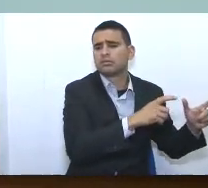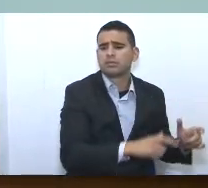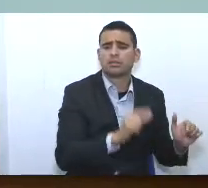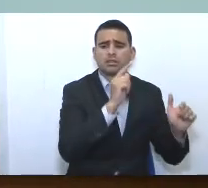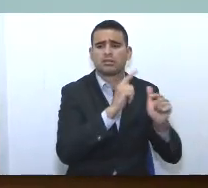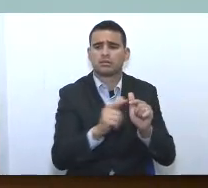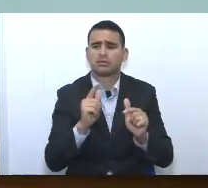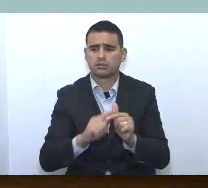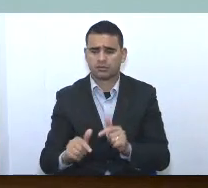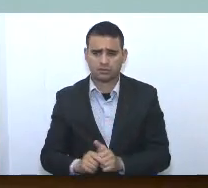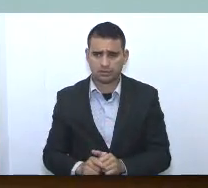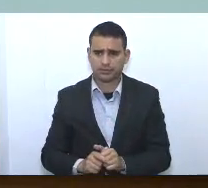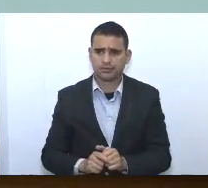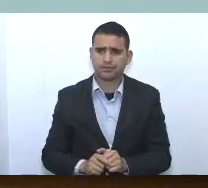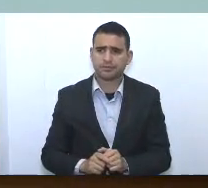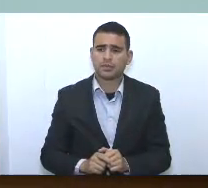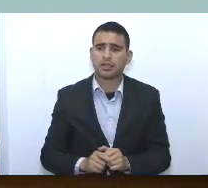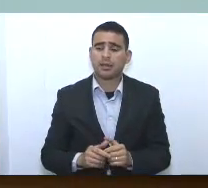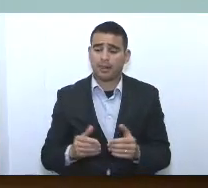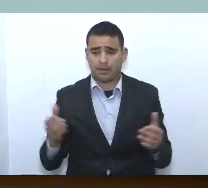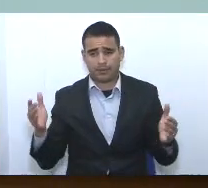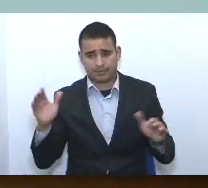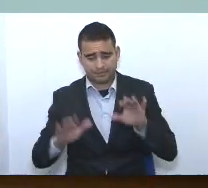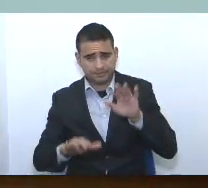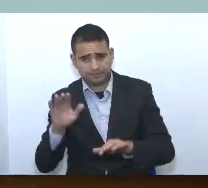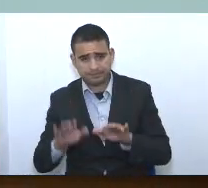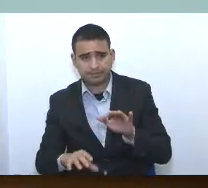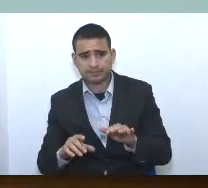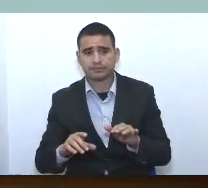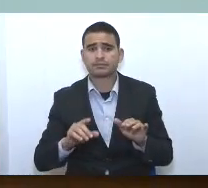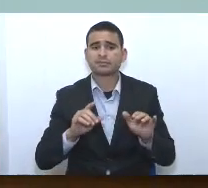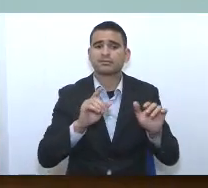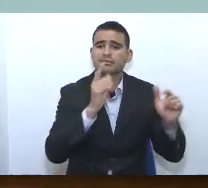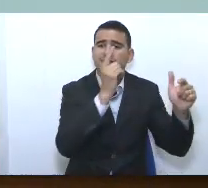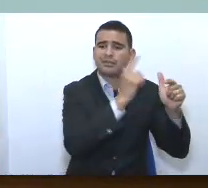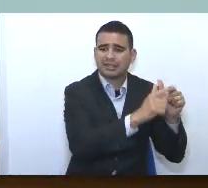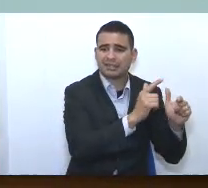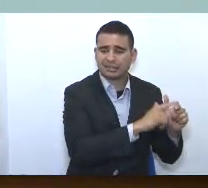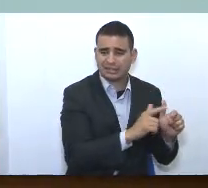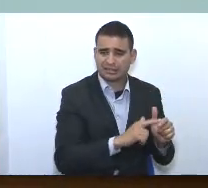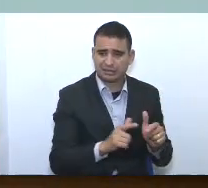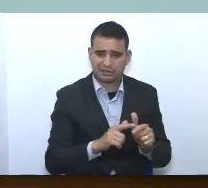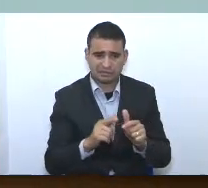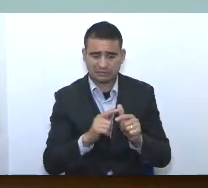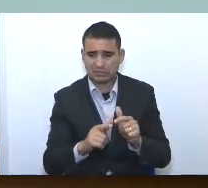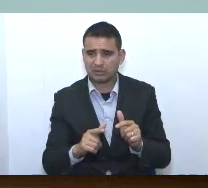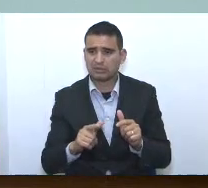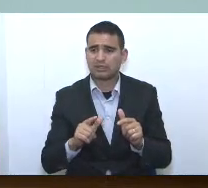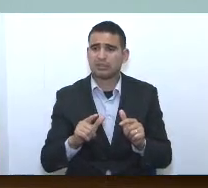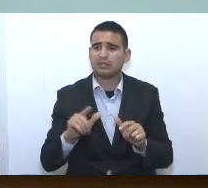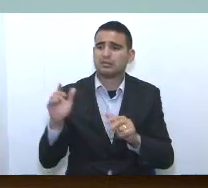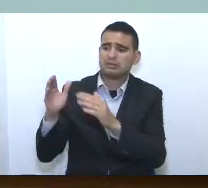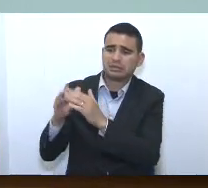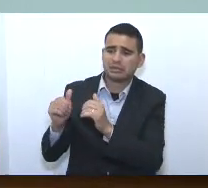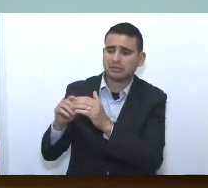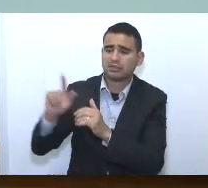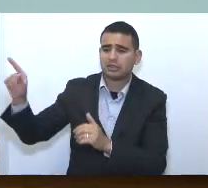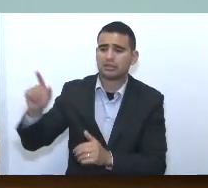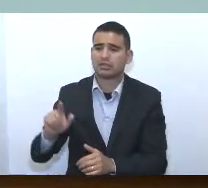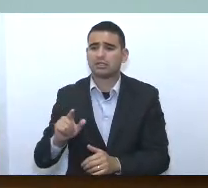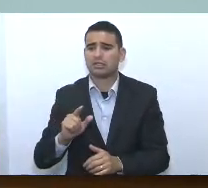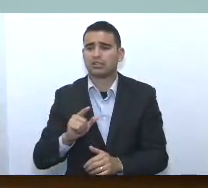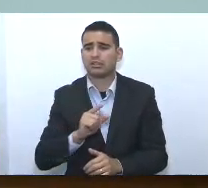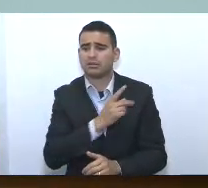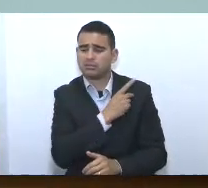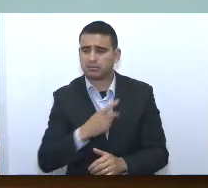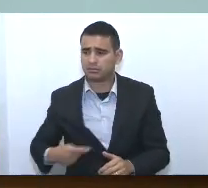campo privado, mas que acabam por abdicar da intervenção da prefeitura e, nesse caso, a